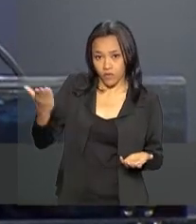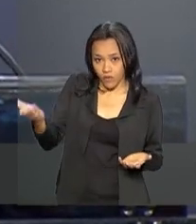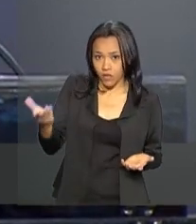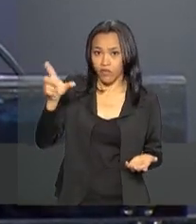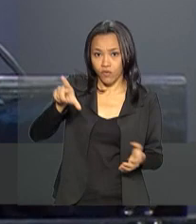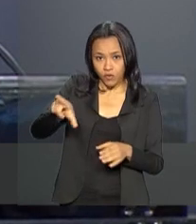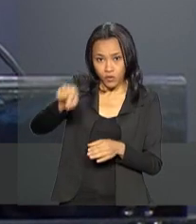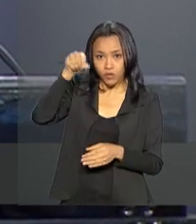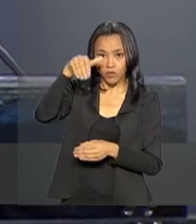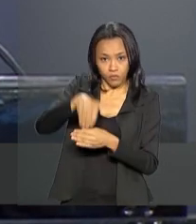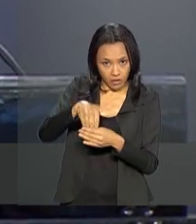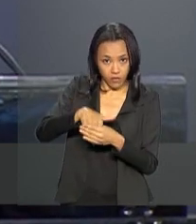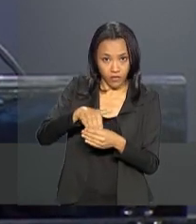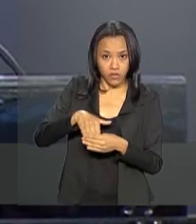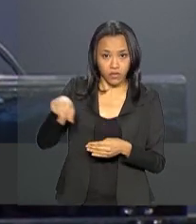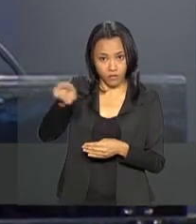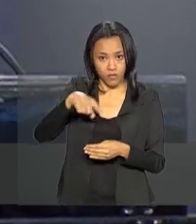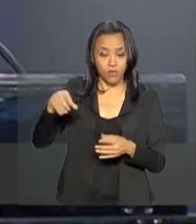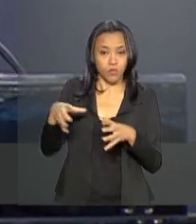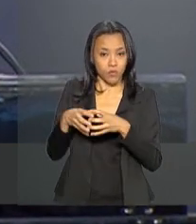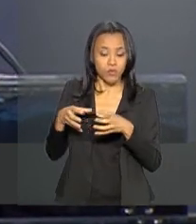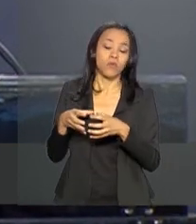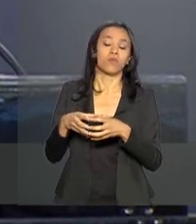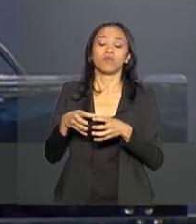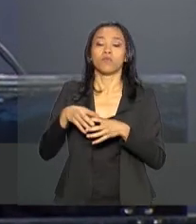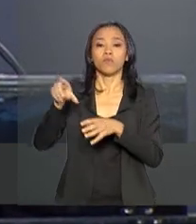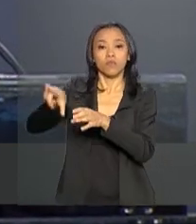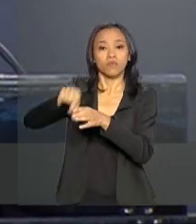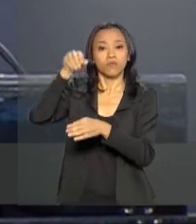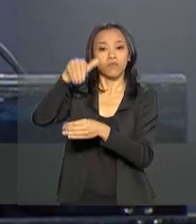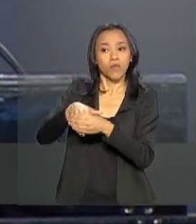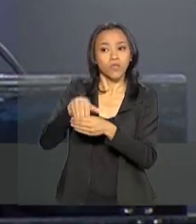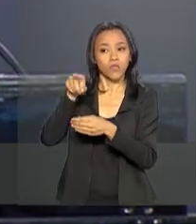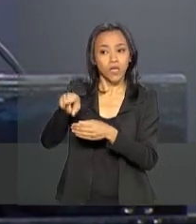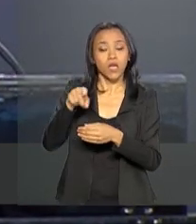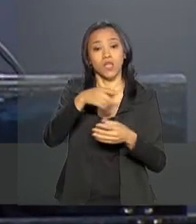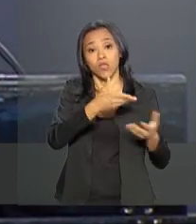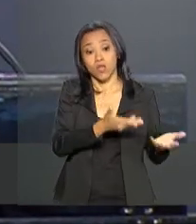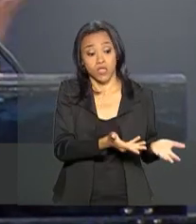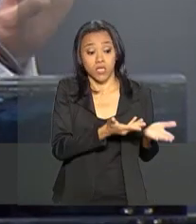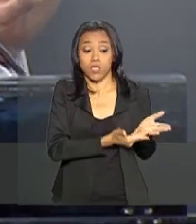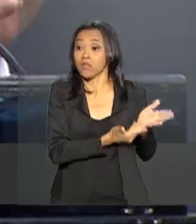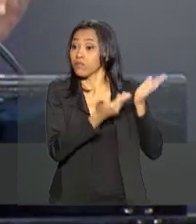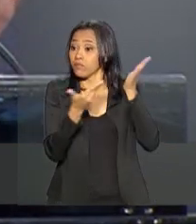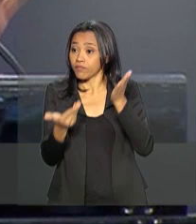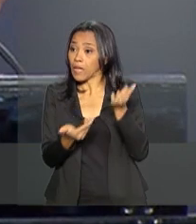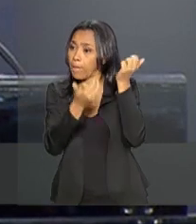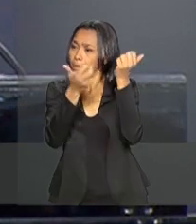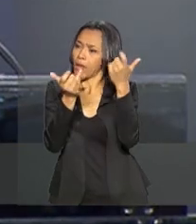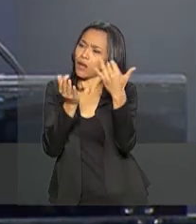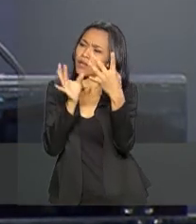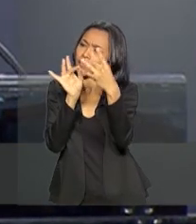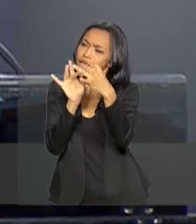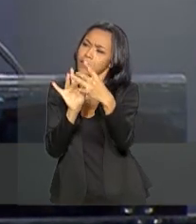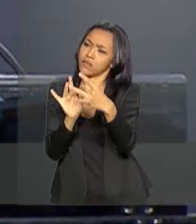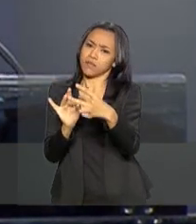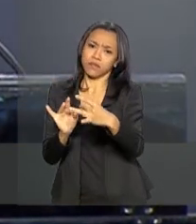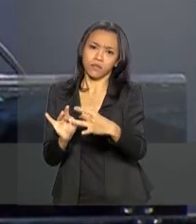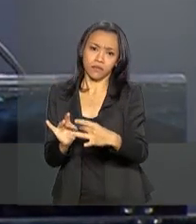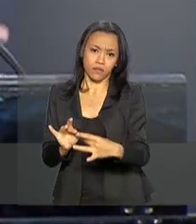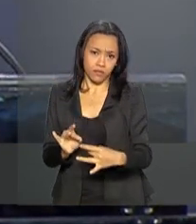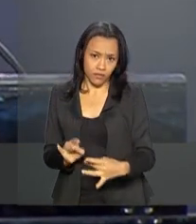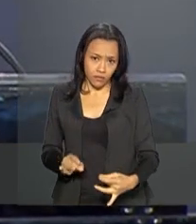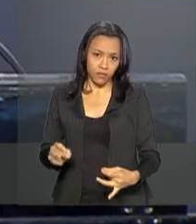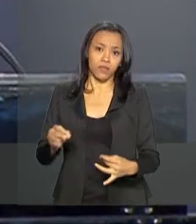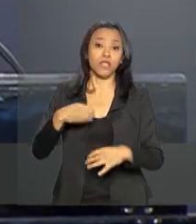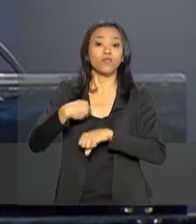foram eleitos soberanamente pela vontade popular, nós estamos transmitindo todos os dados do governo.